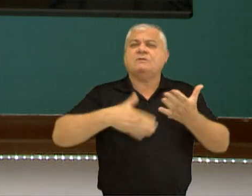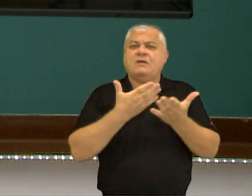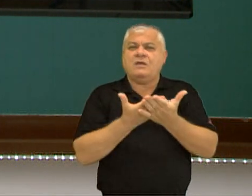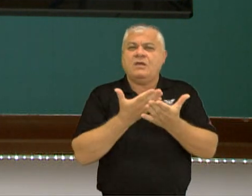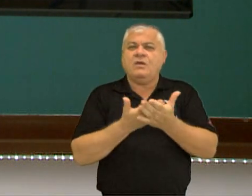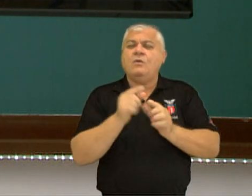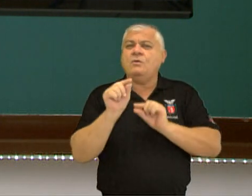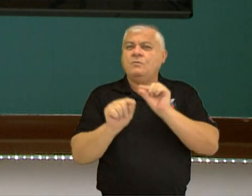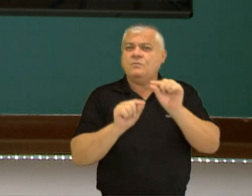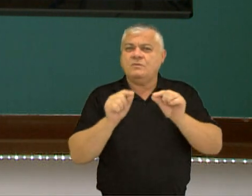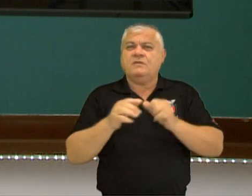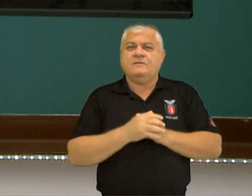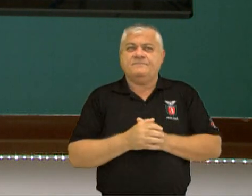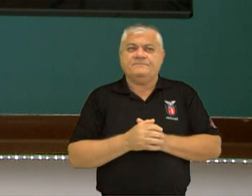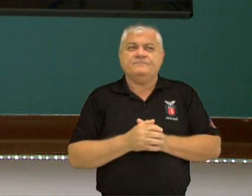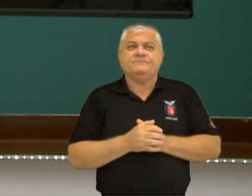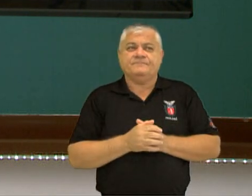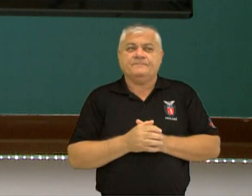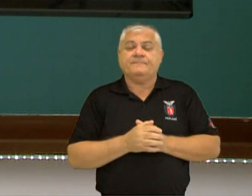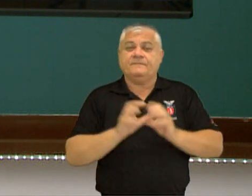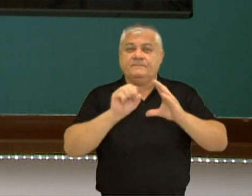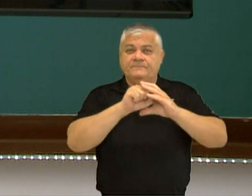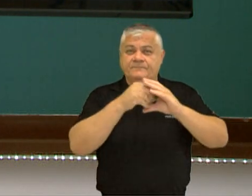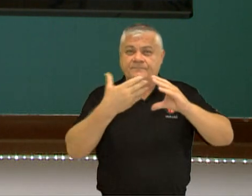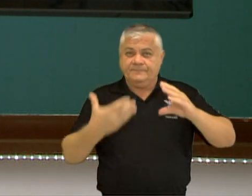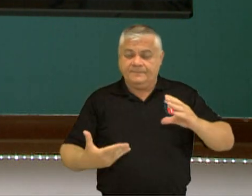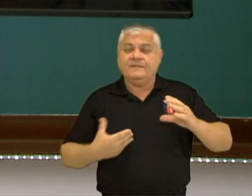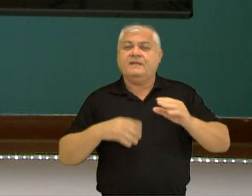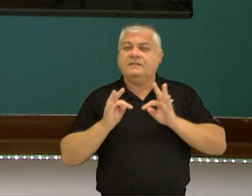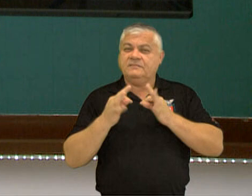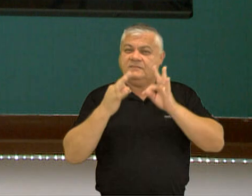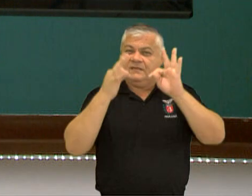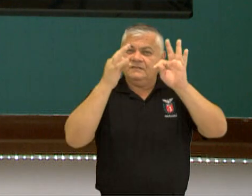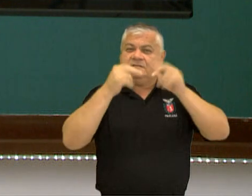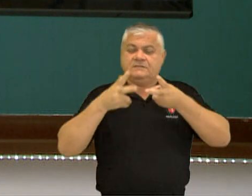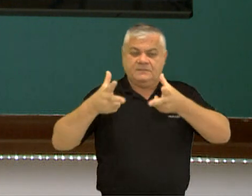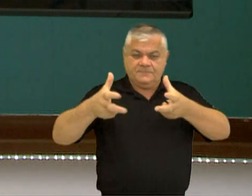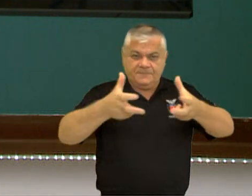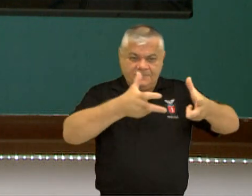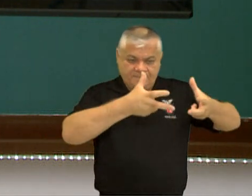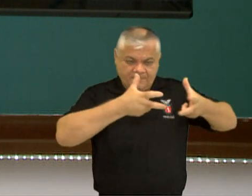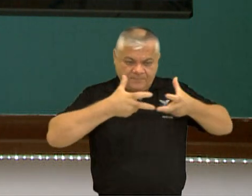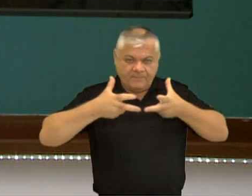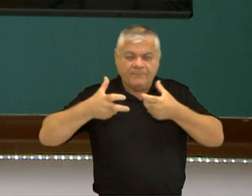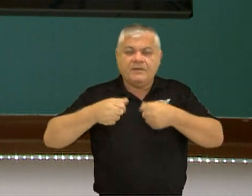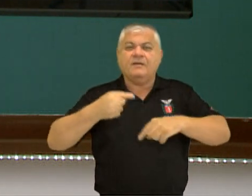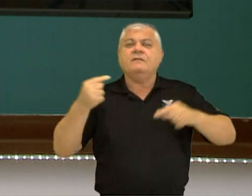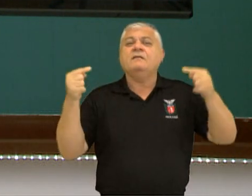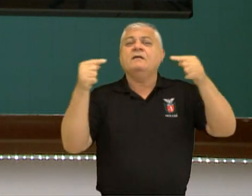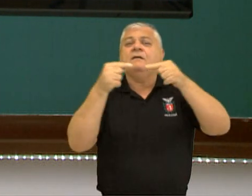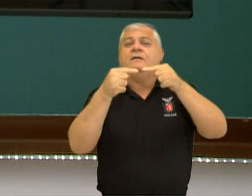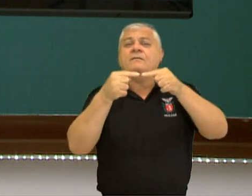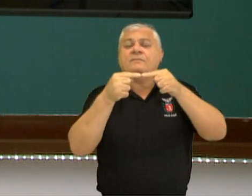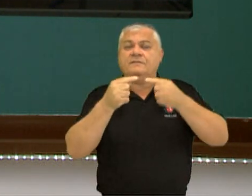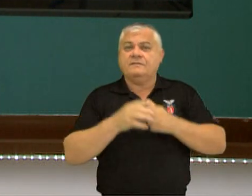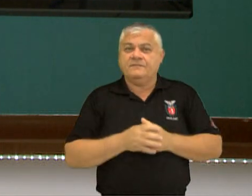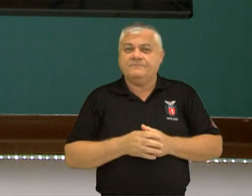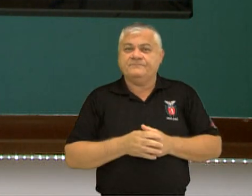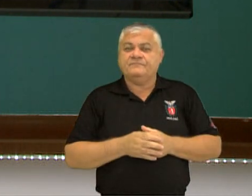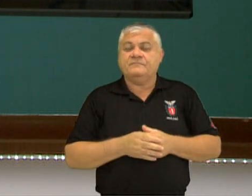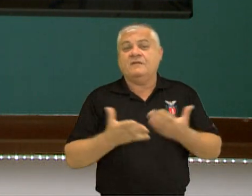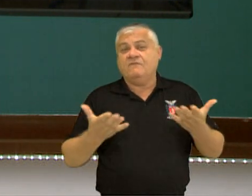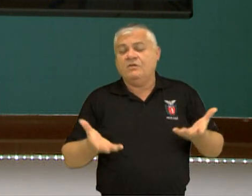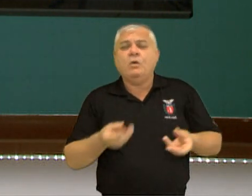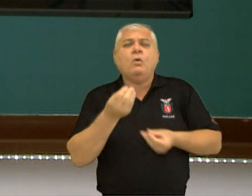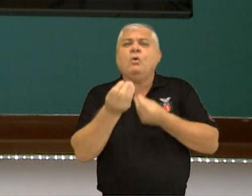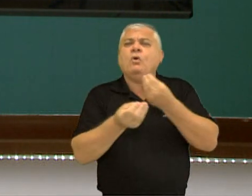que foi a caracterização das técnicas de sensoriamento remoto e sua aplicabilidade. Então nós falamos de